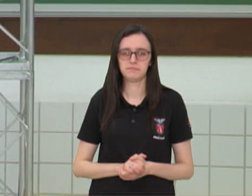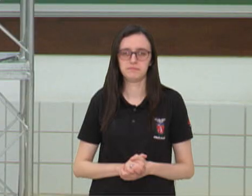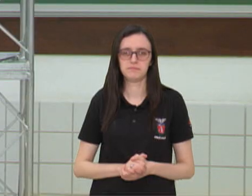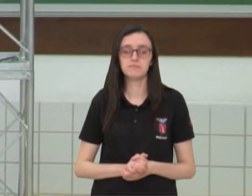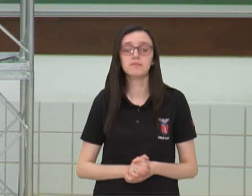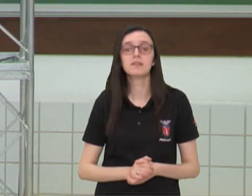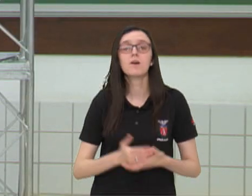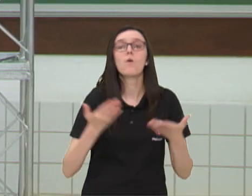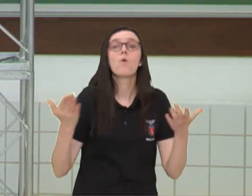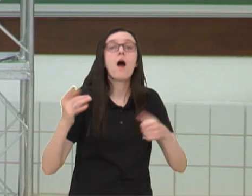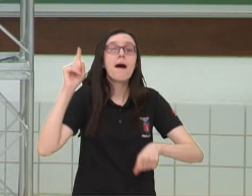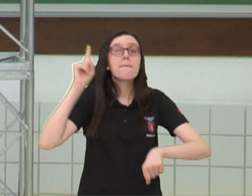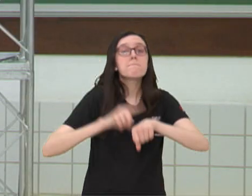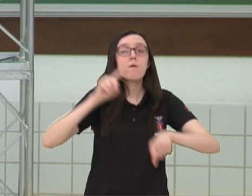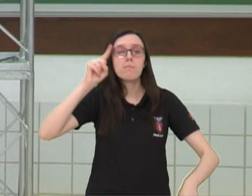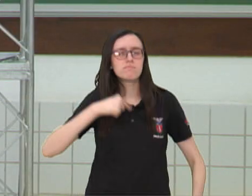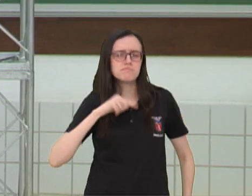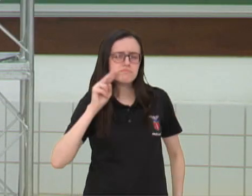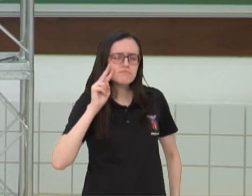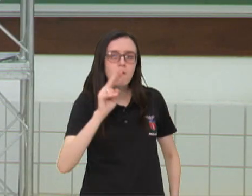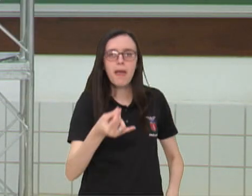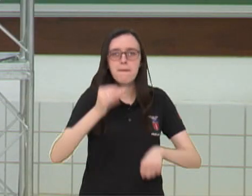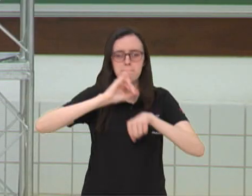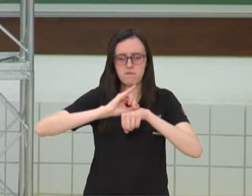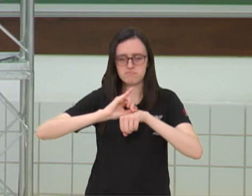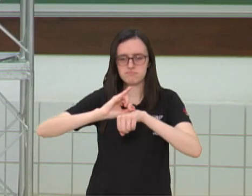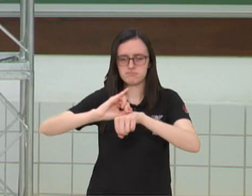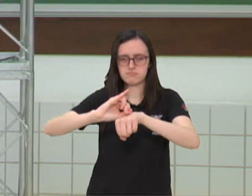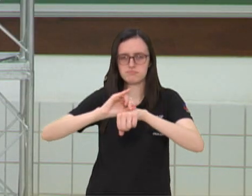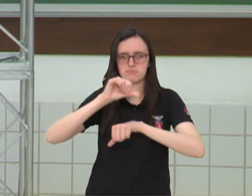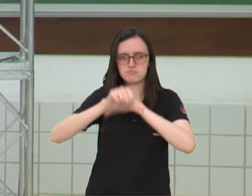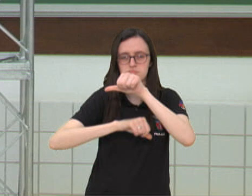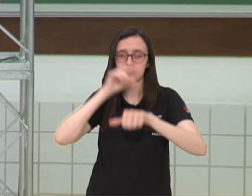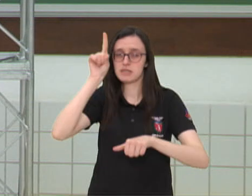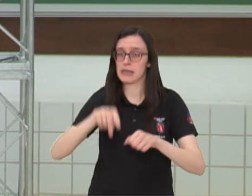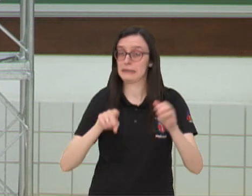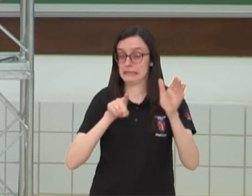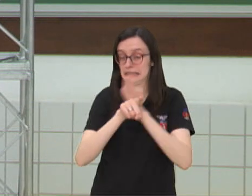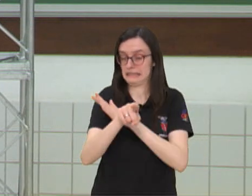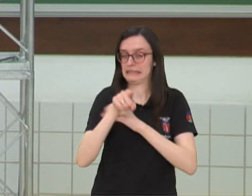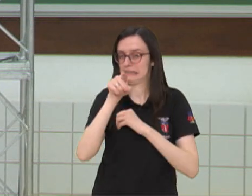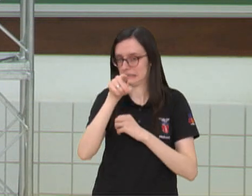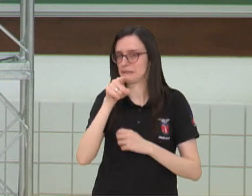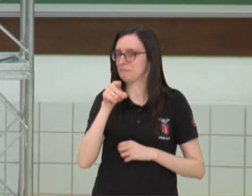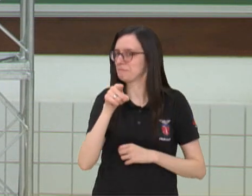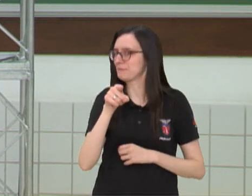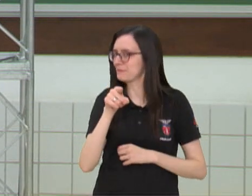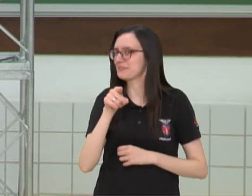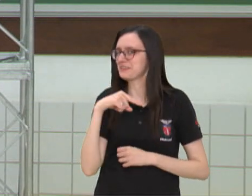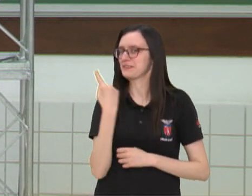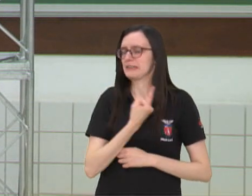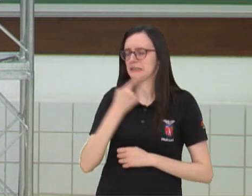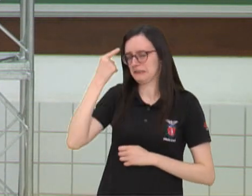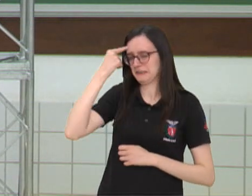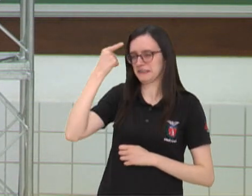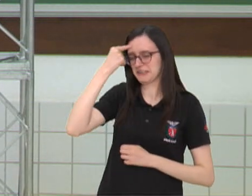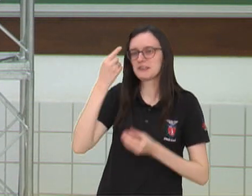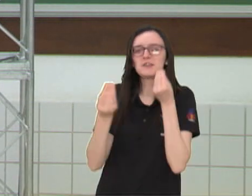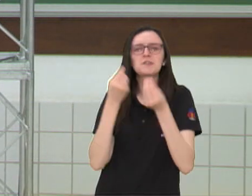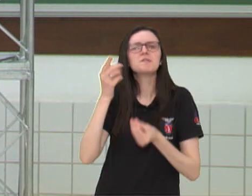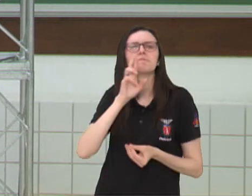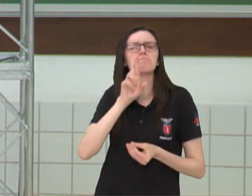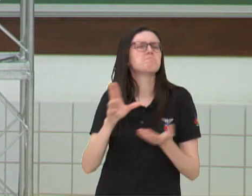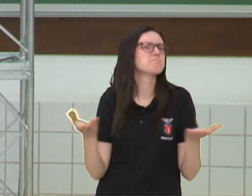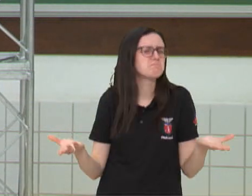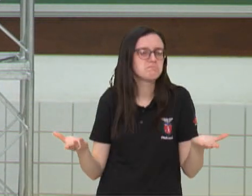Em que instante o móvel muda de sentido? Essa é a grande pergunta desse problema. O que a gente pensou em